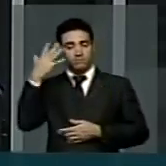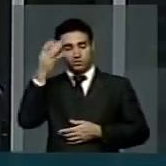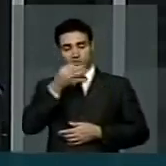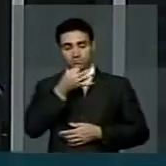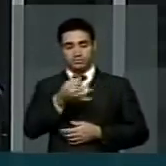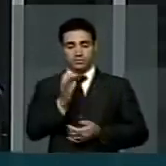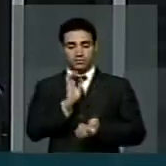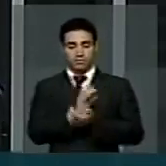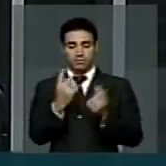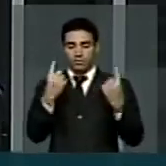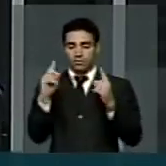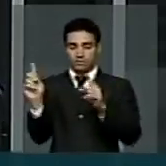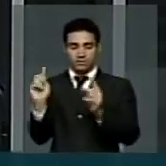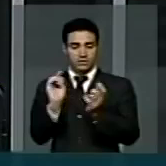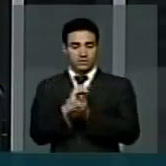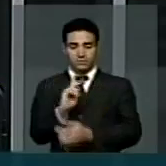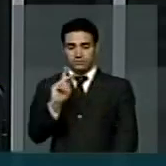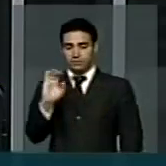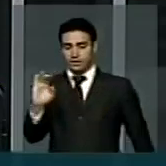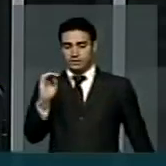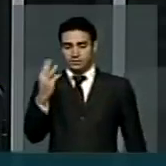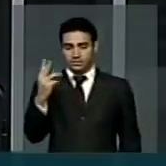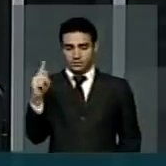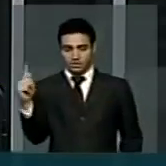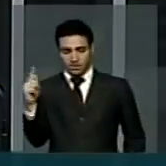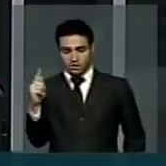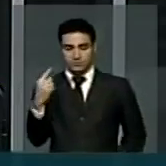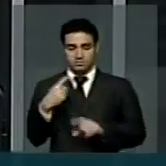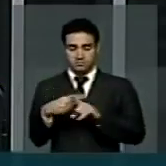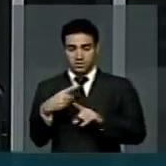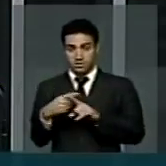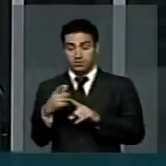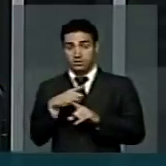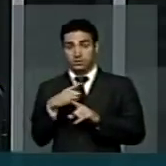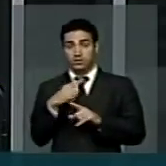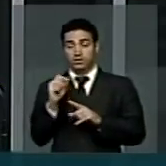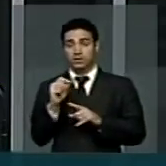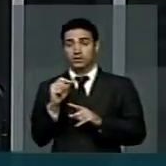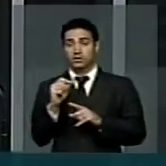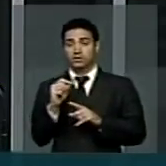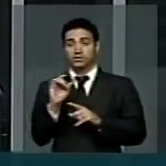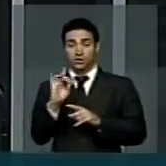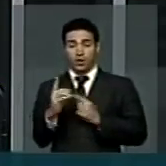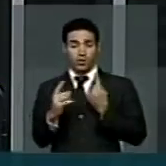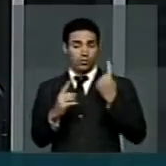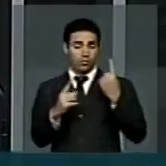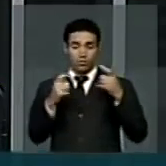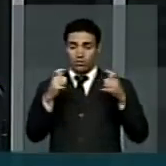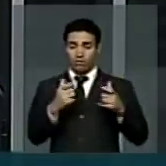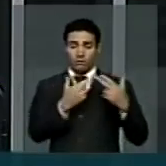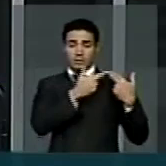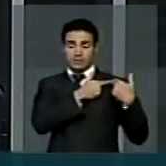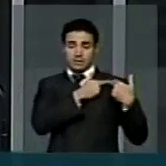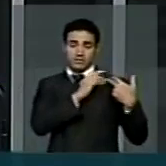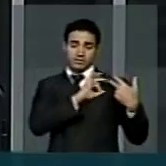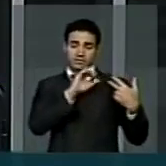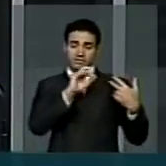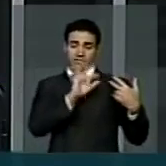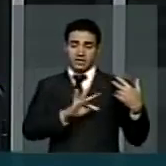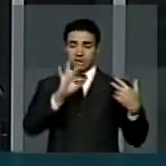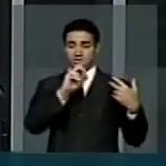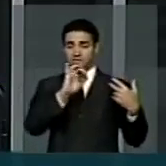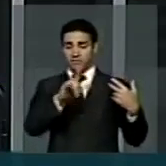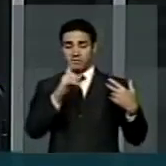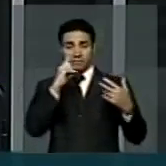posicionamento contrário à PEC 37, que atribui exclusividade de investigação às polícias federal e civil